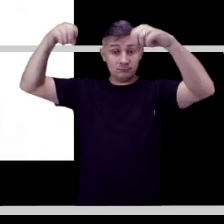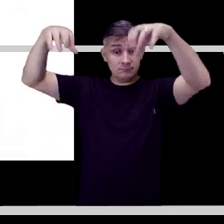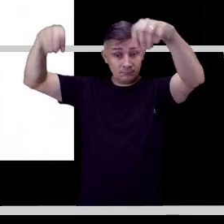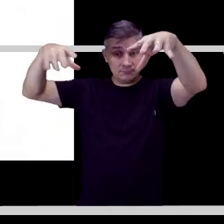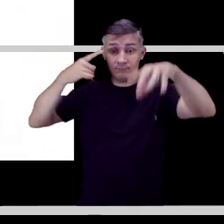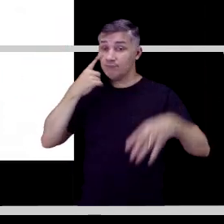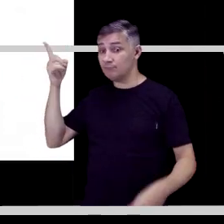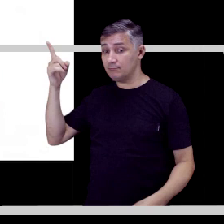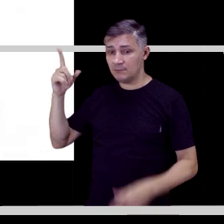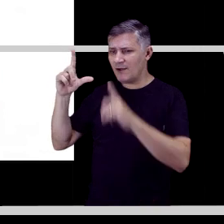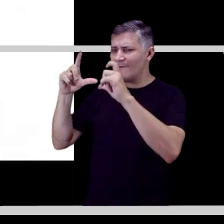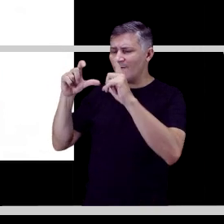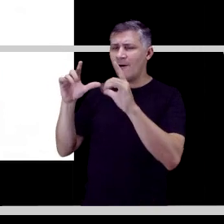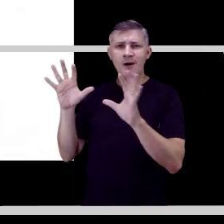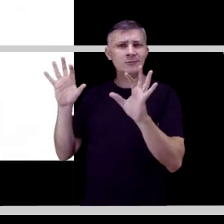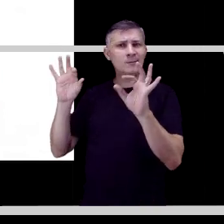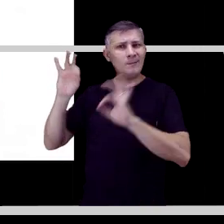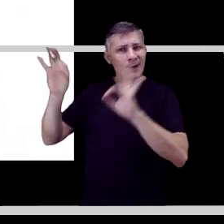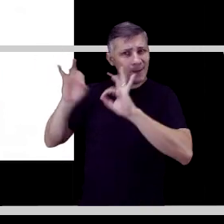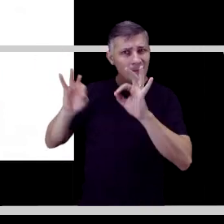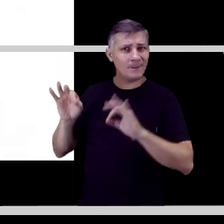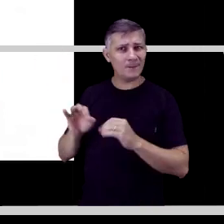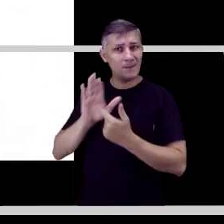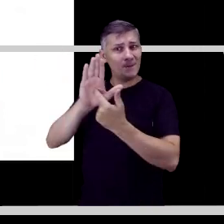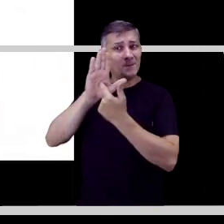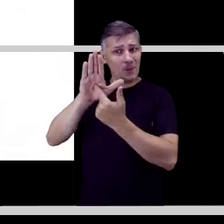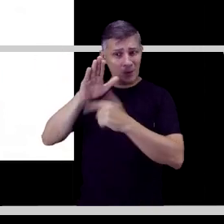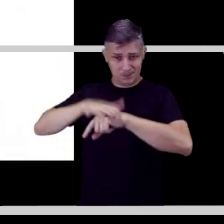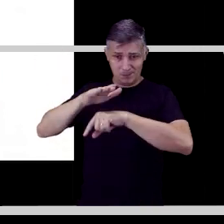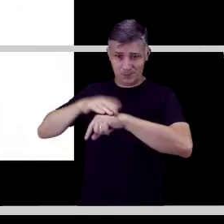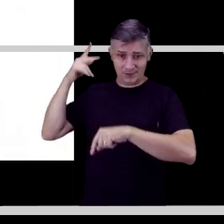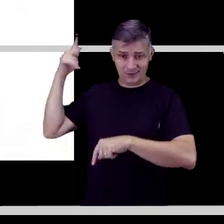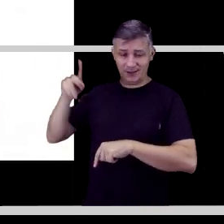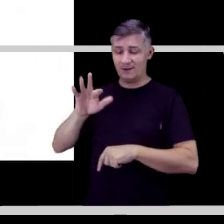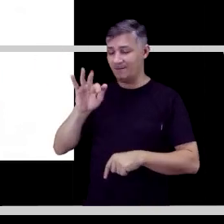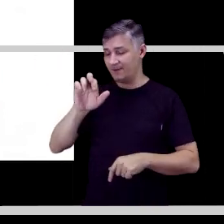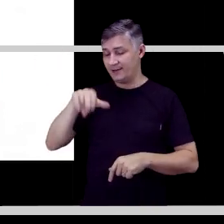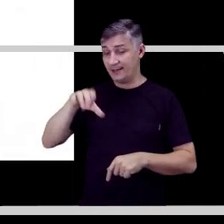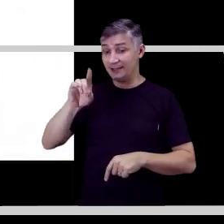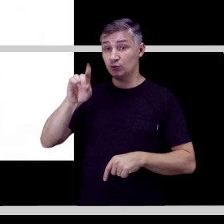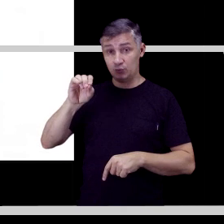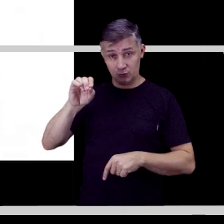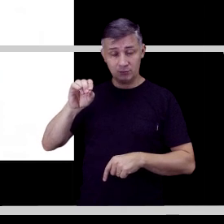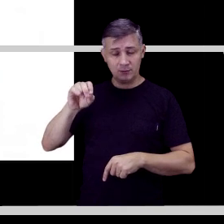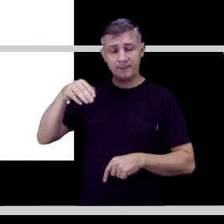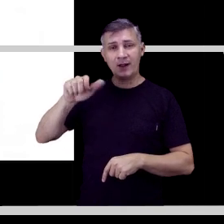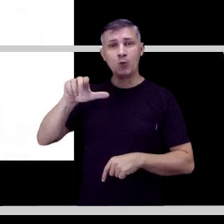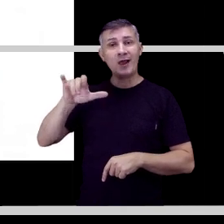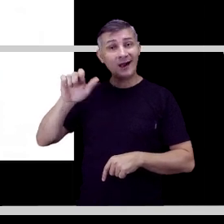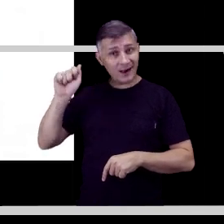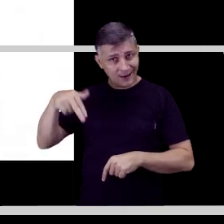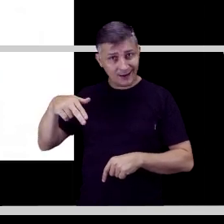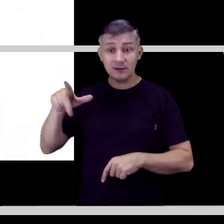do próprio museu. Essa galeria da iluminação zenital tem uma solução muito sutil